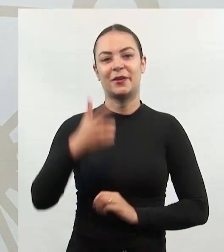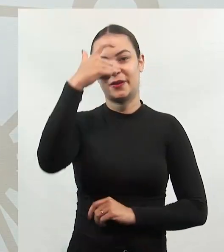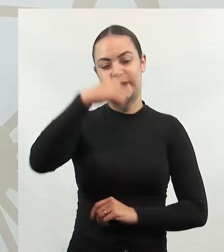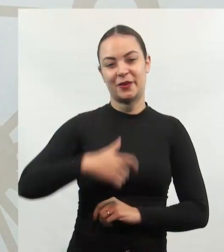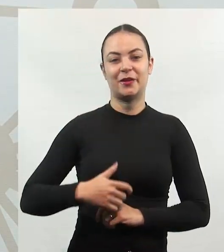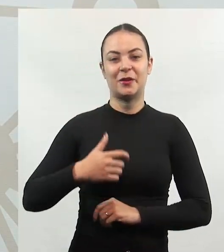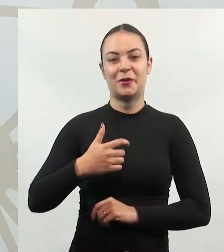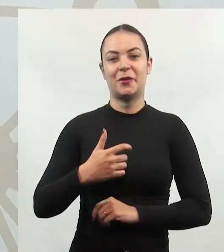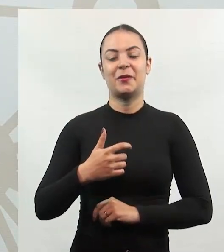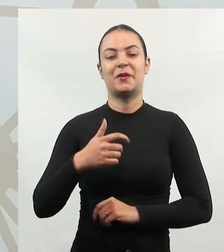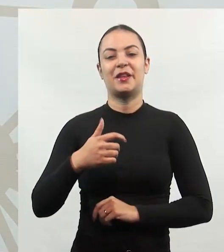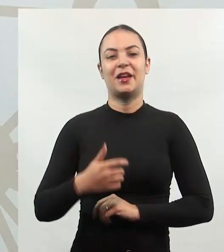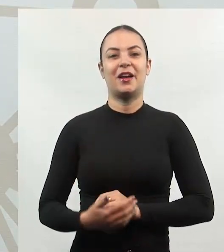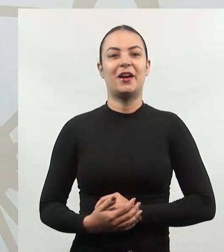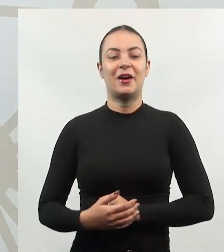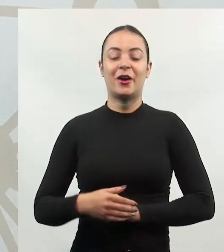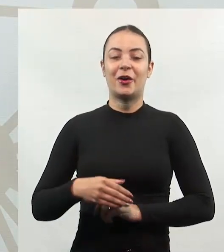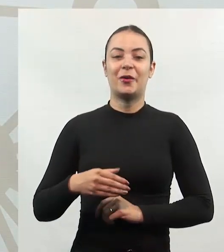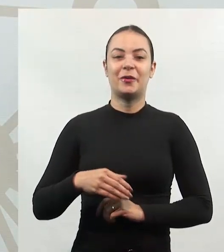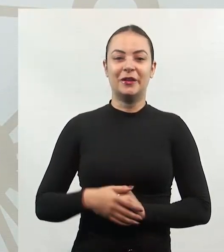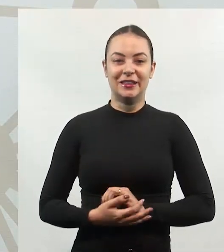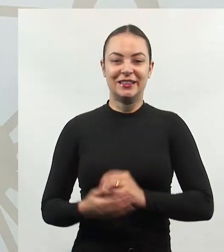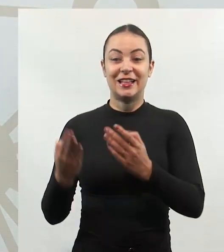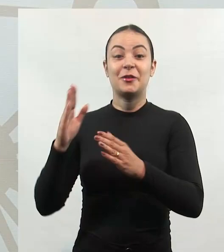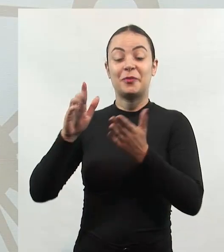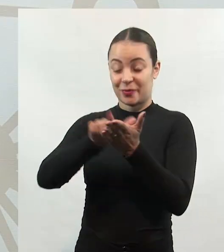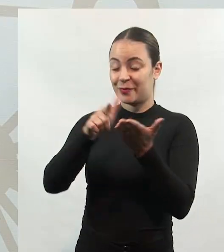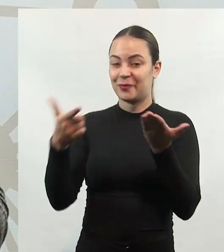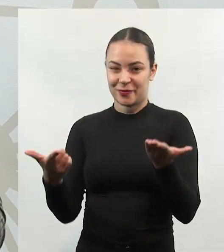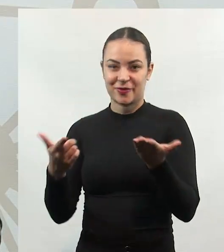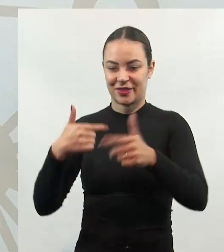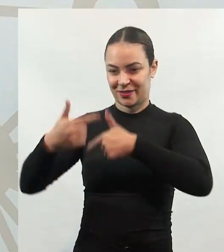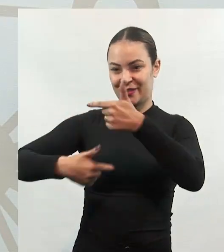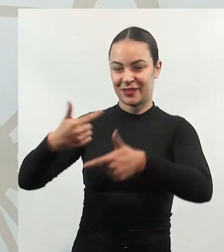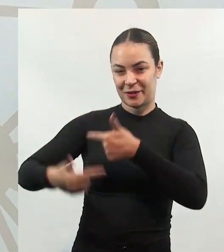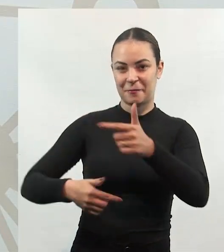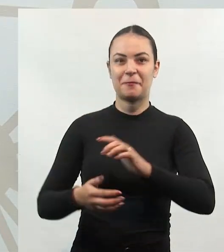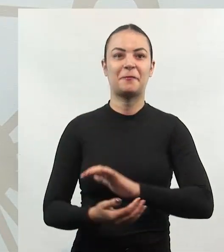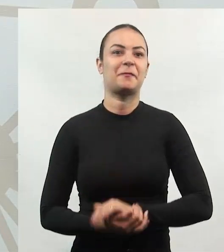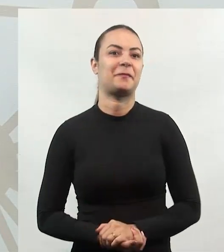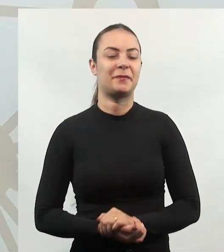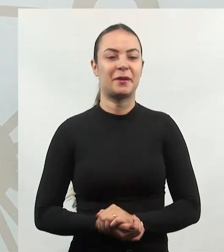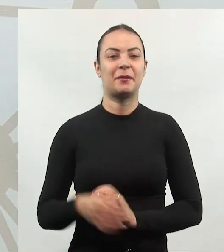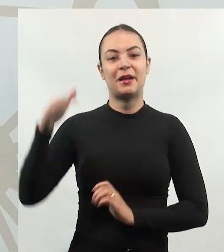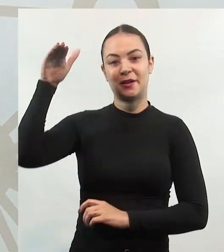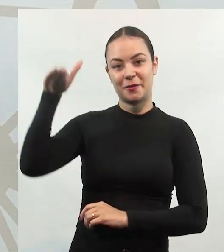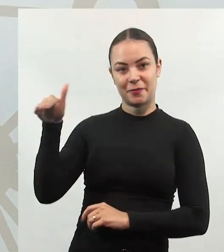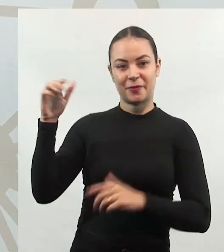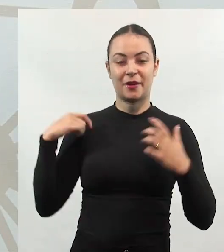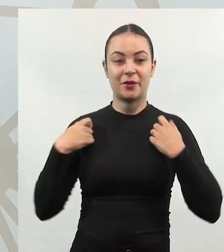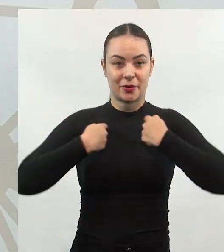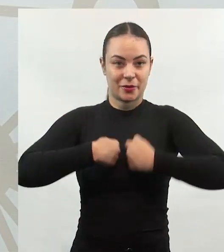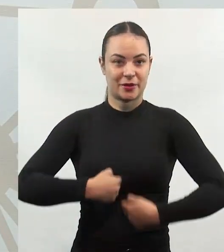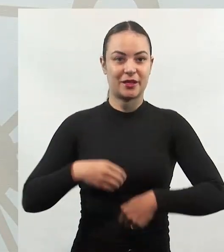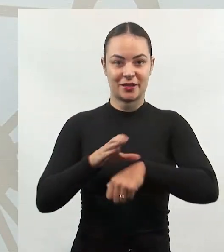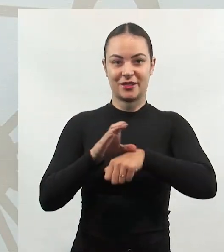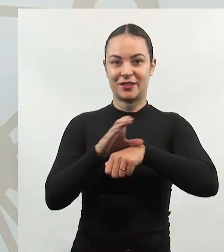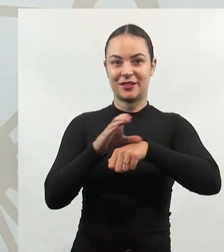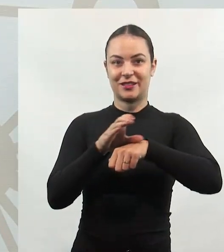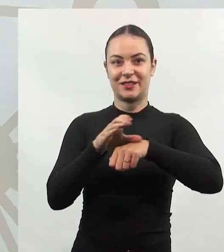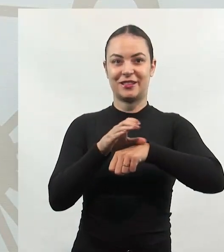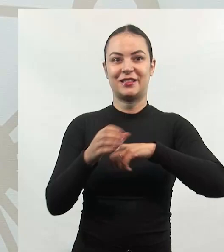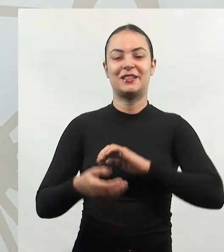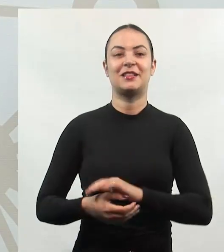estatura 1,67 m de altura, estou usando um body cinza